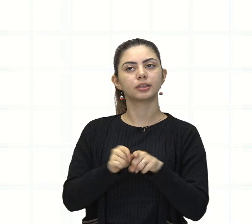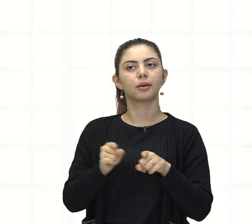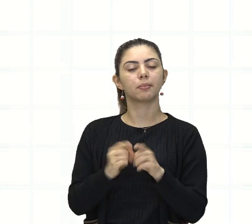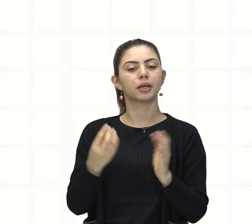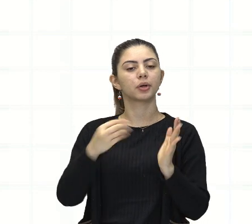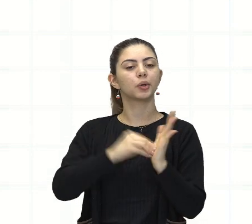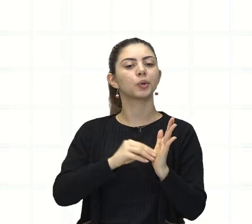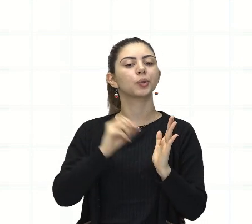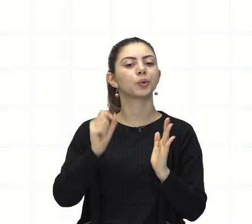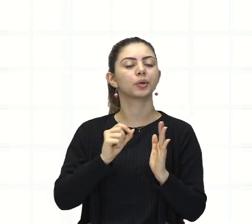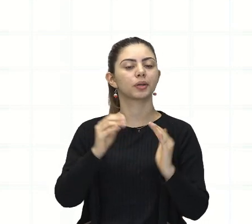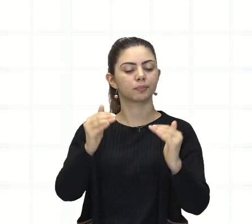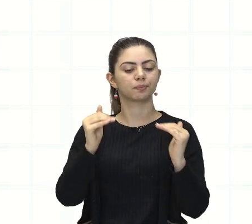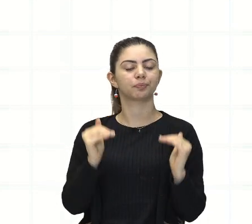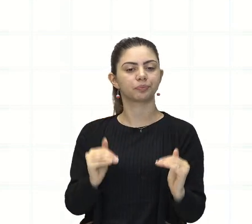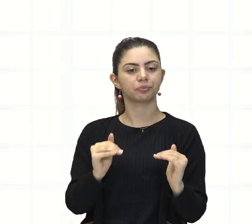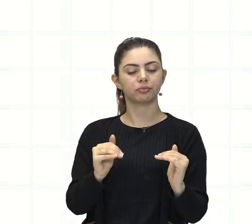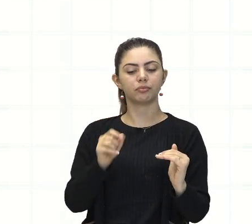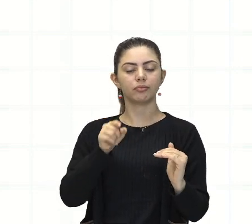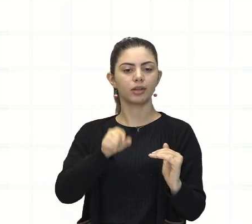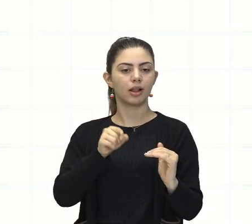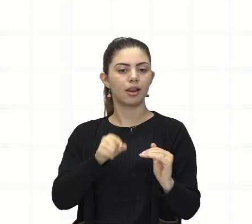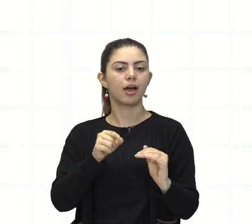o índio,